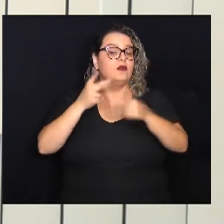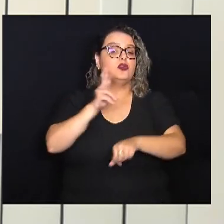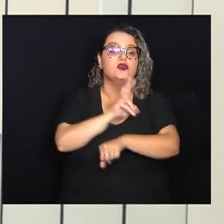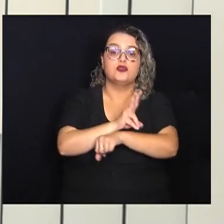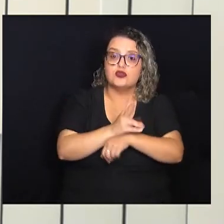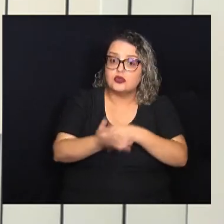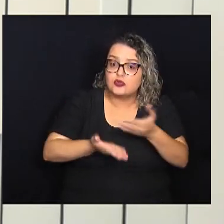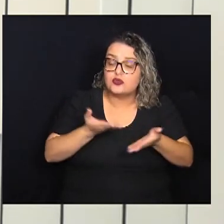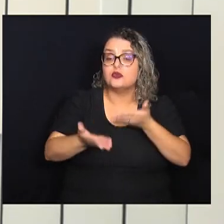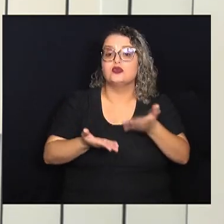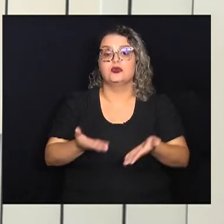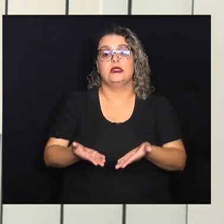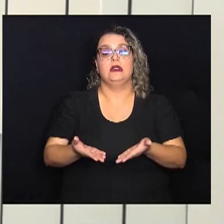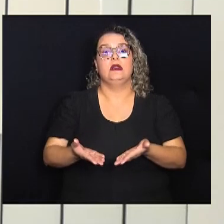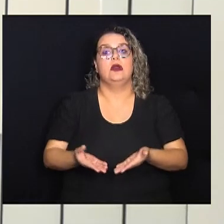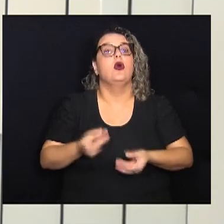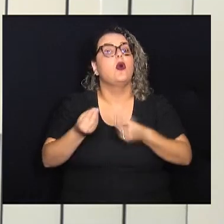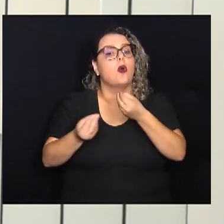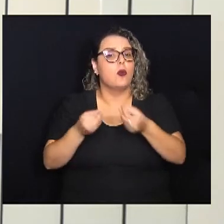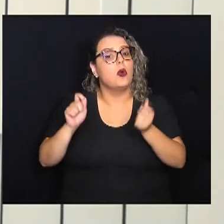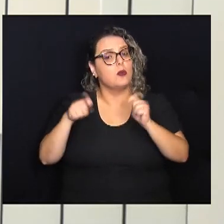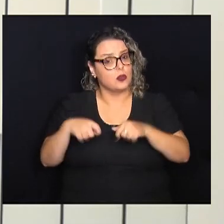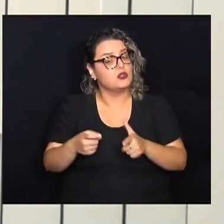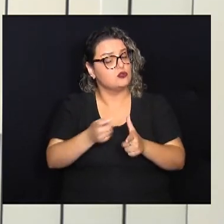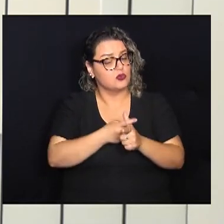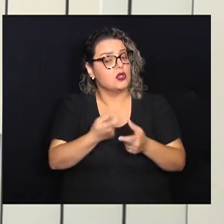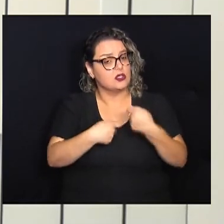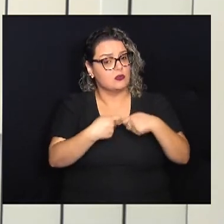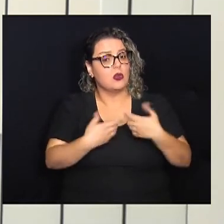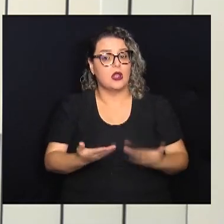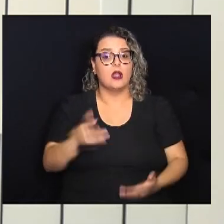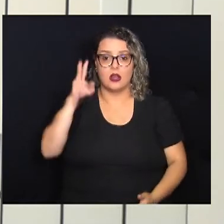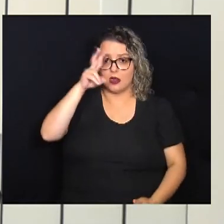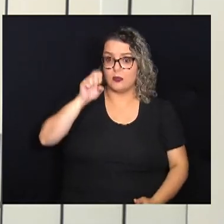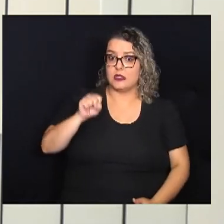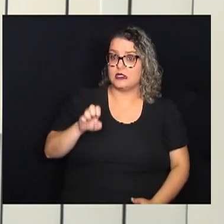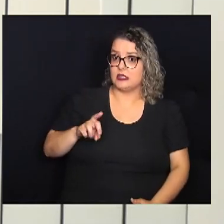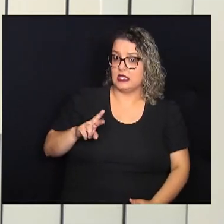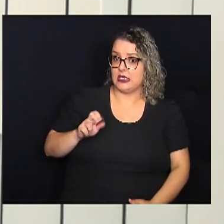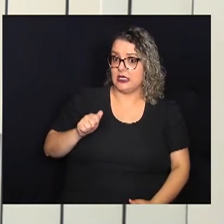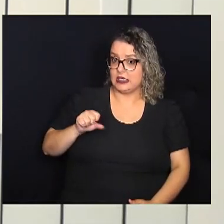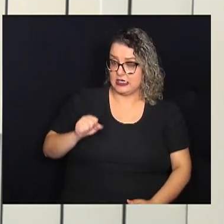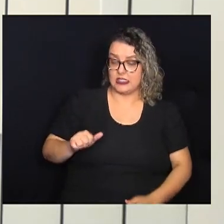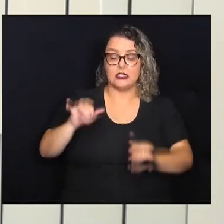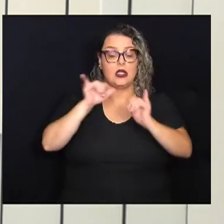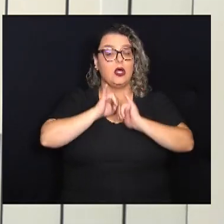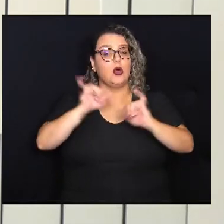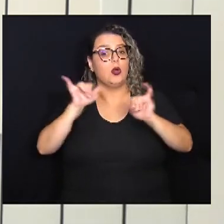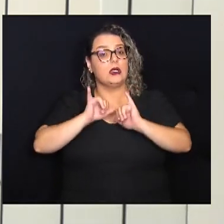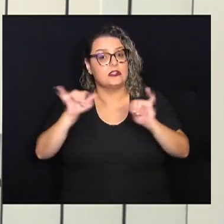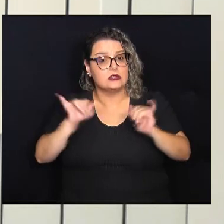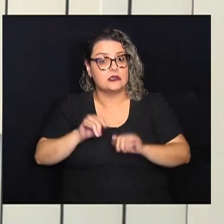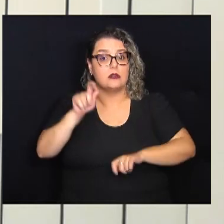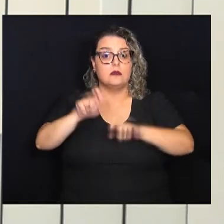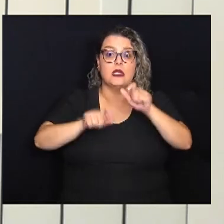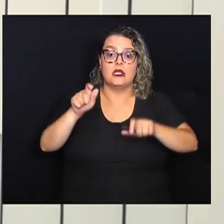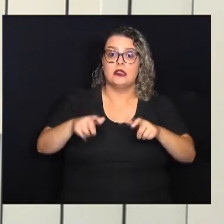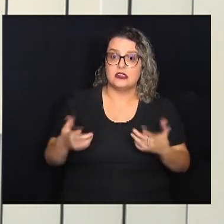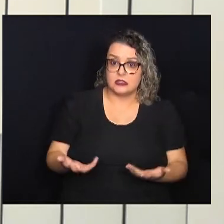como é possível negociar as suas dívidas. A gente lembra que a Serasa, ela está ainda com essa campanha para que as